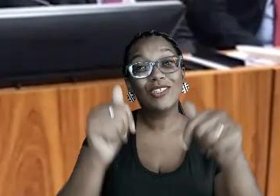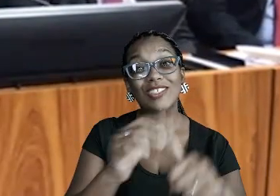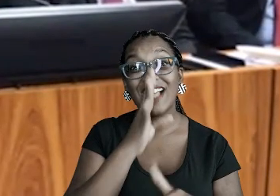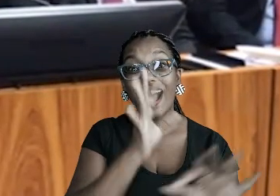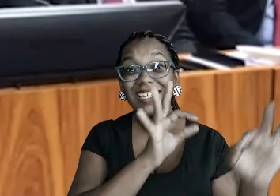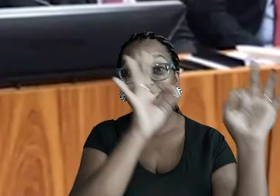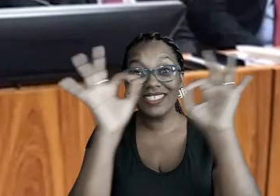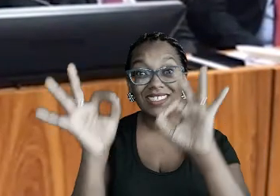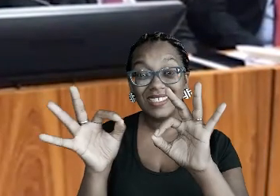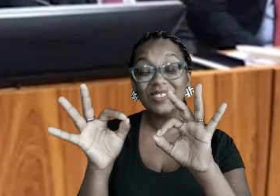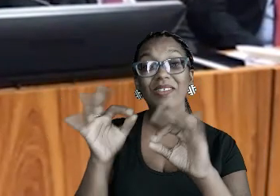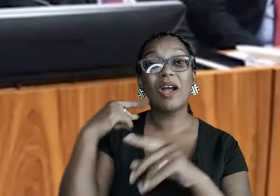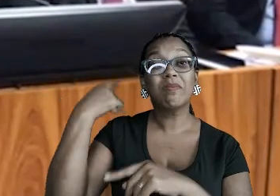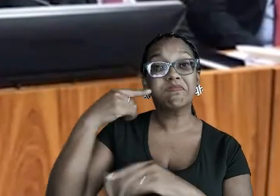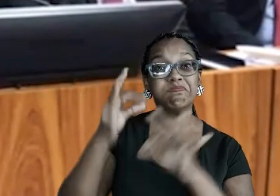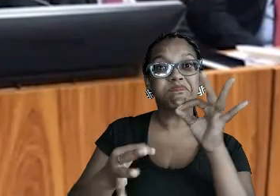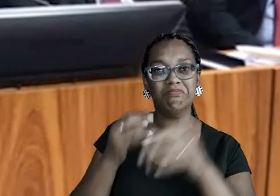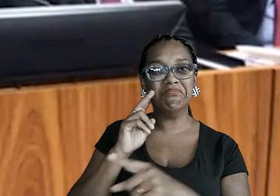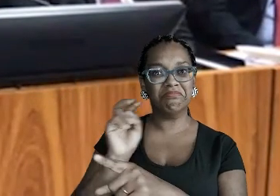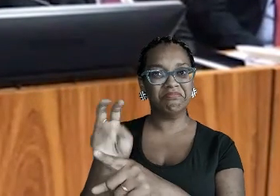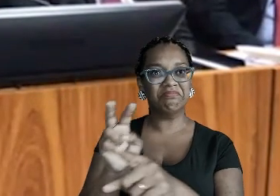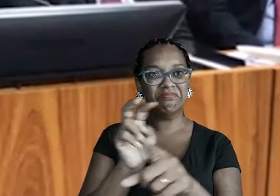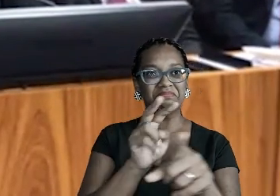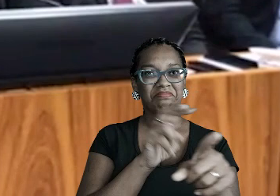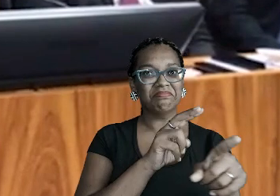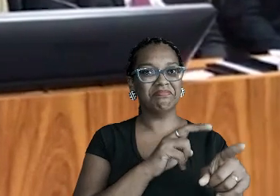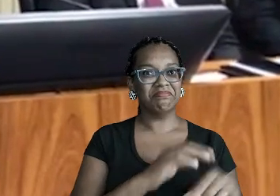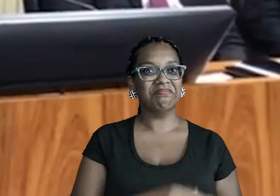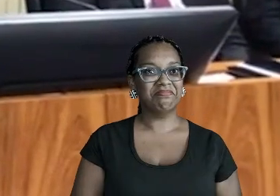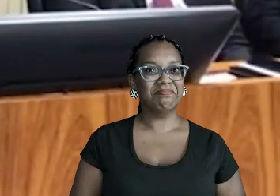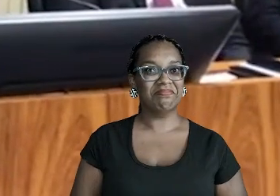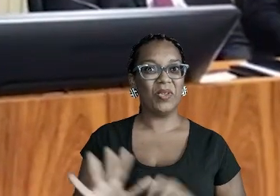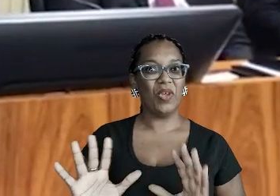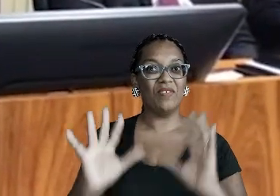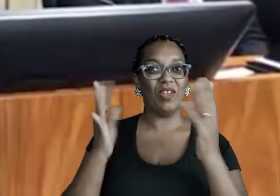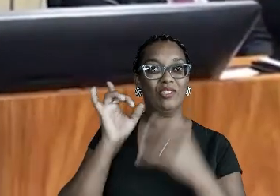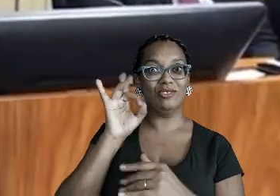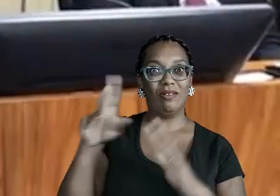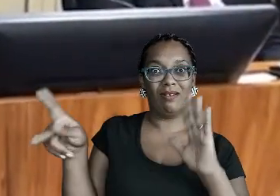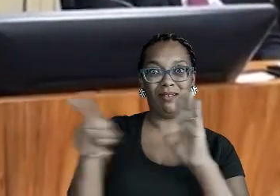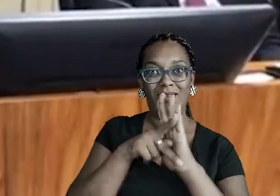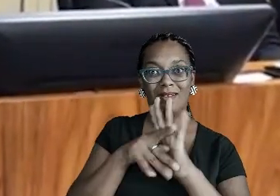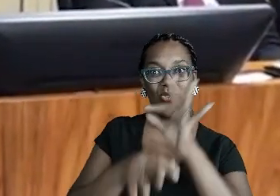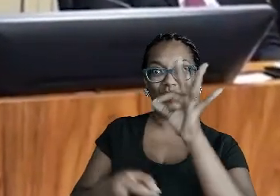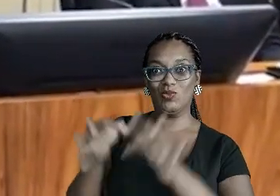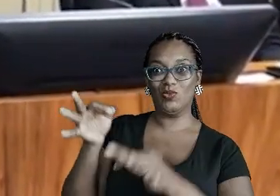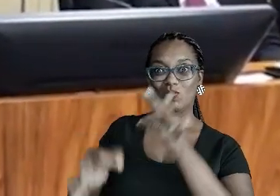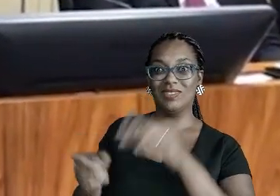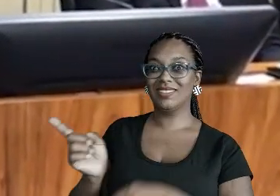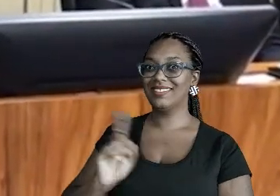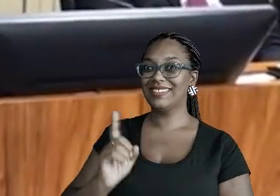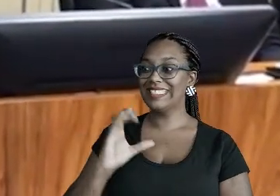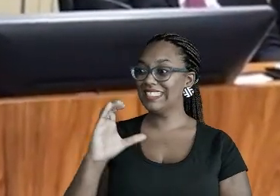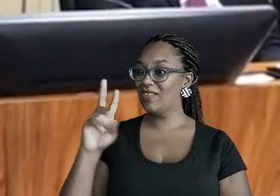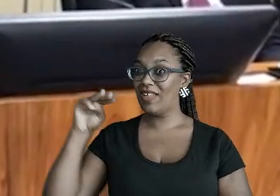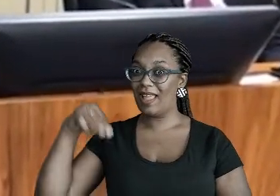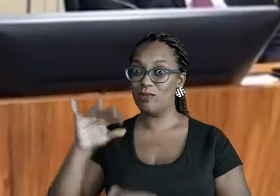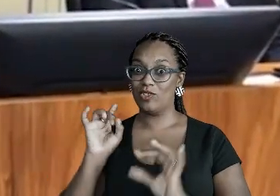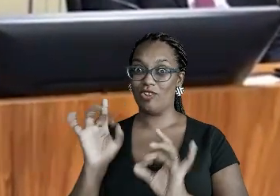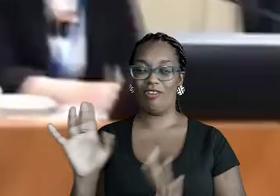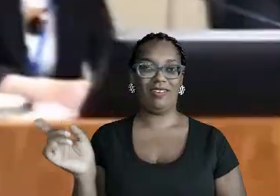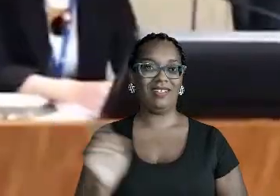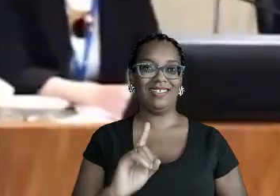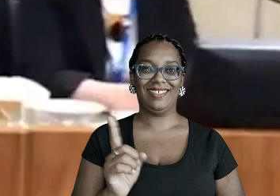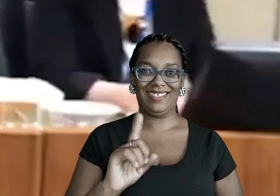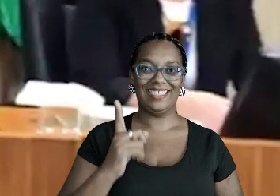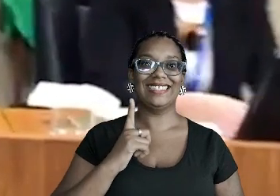todos vocês vejam advogados aqui inclusive não foi um evento só para o pessoal da cvm